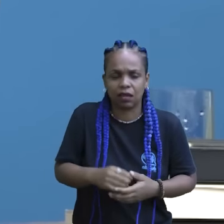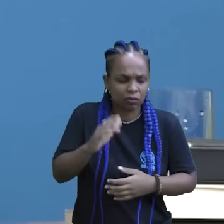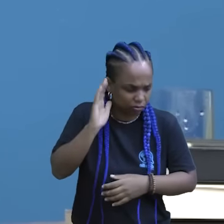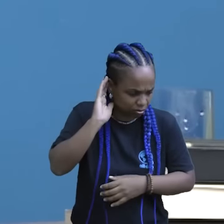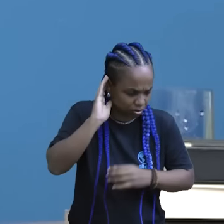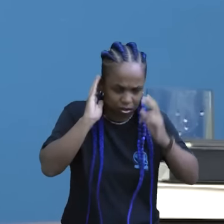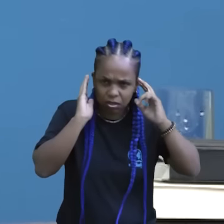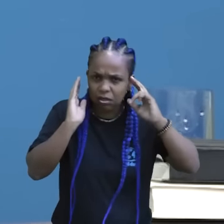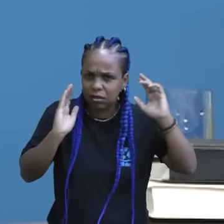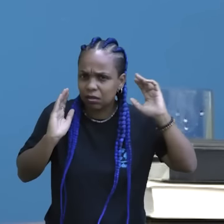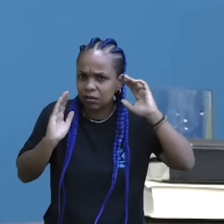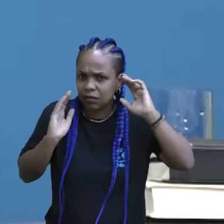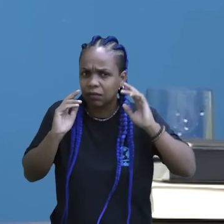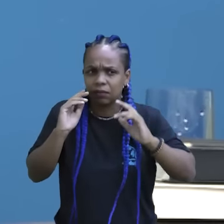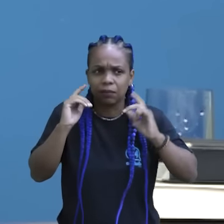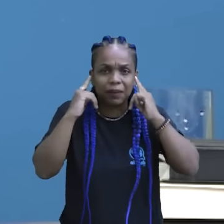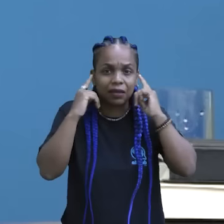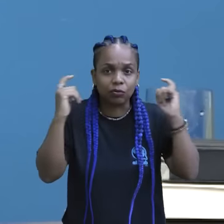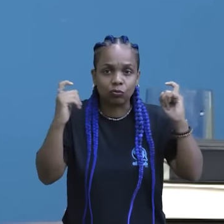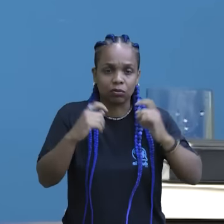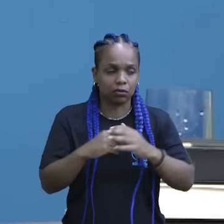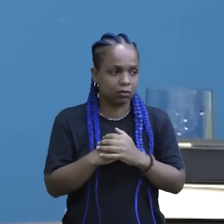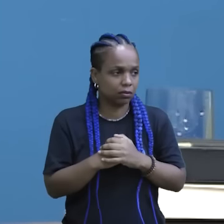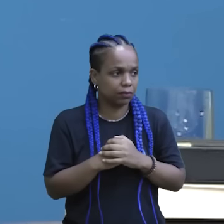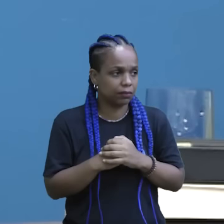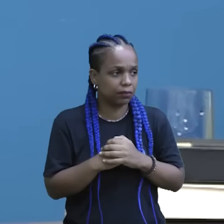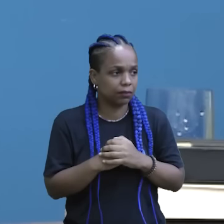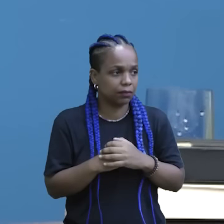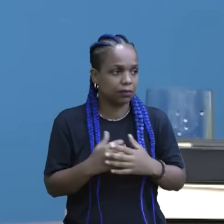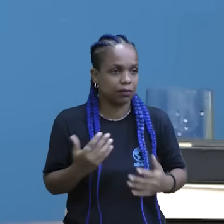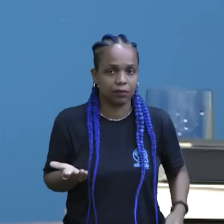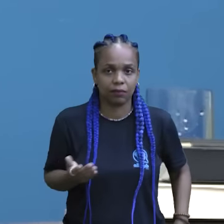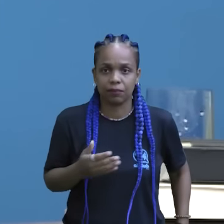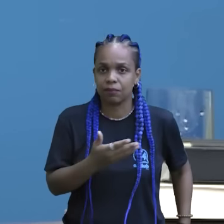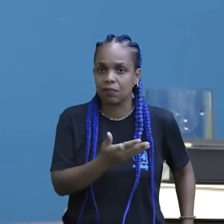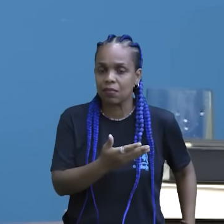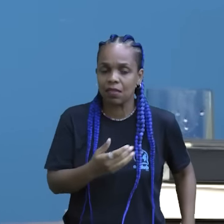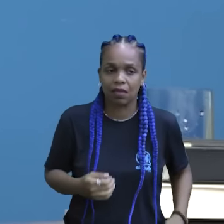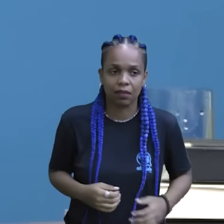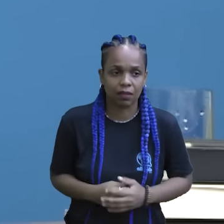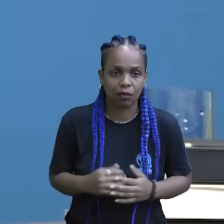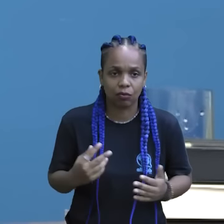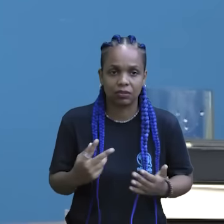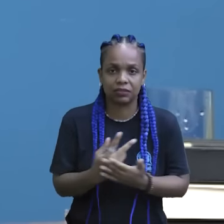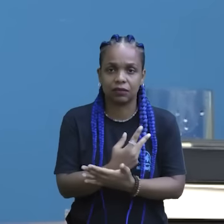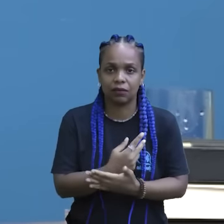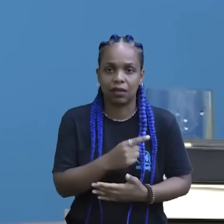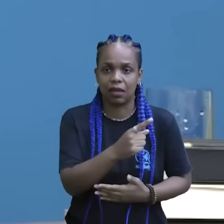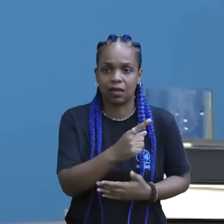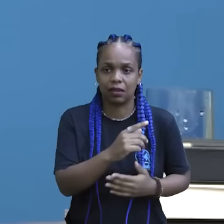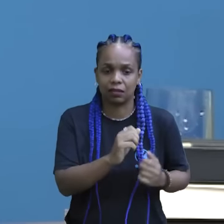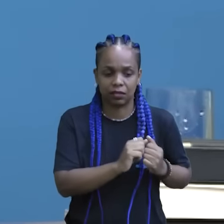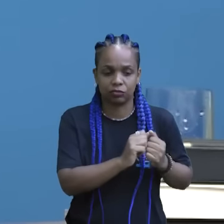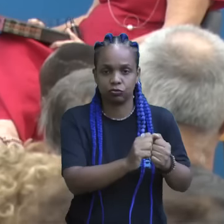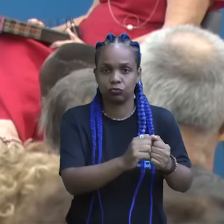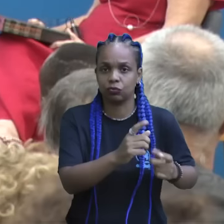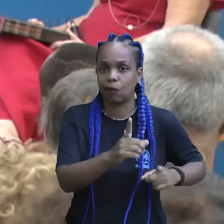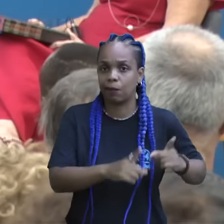Numa junto com o seu primo, que era o amante da ninfa. E Numa para e diz